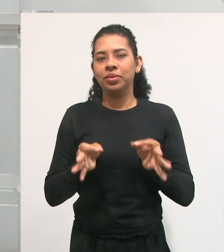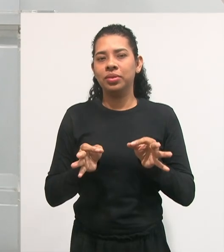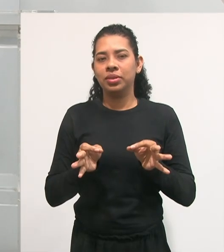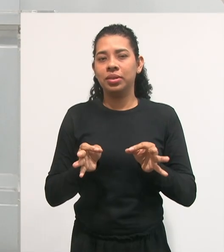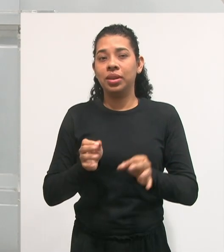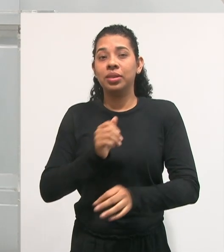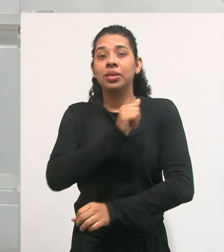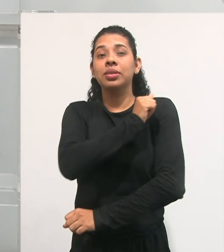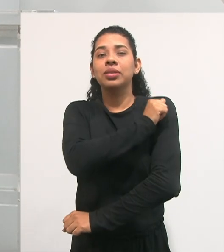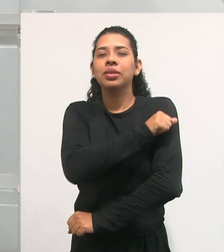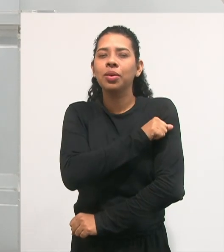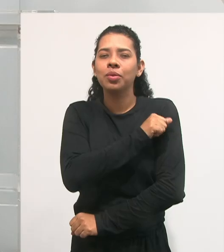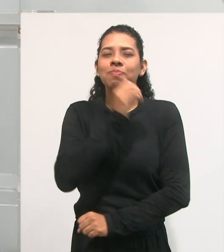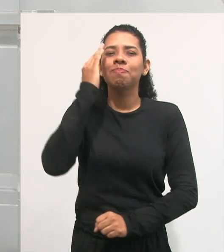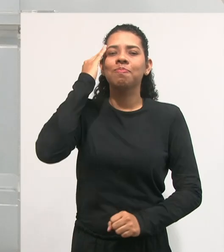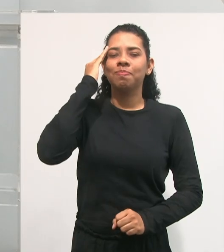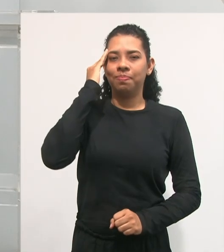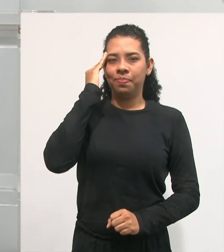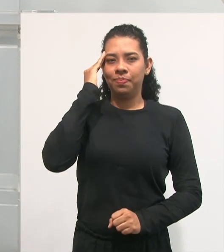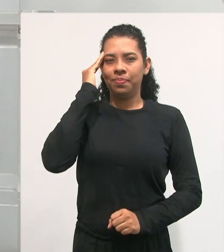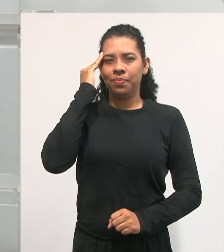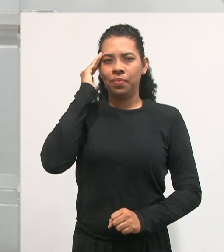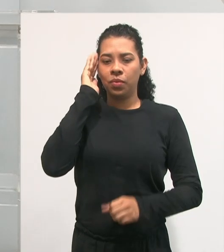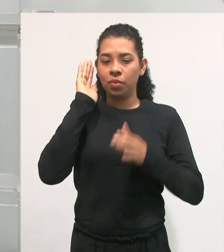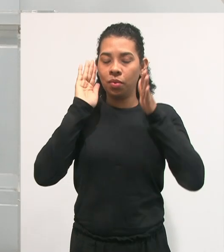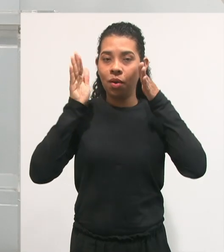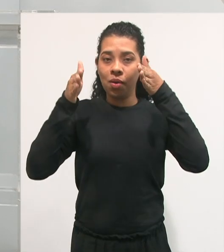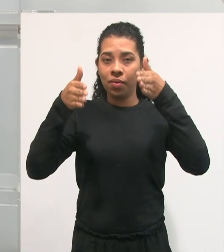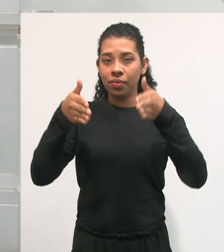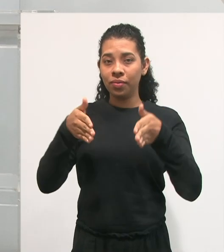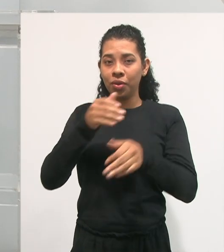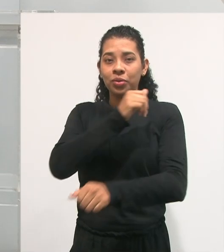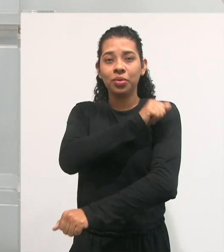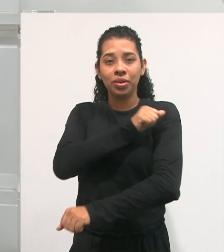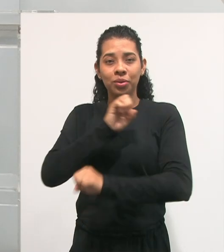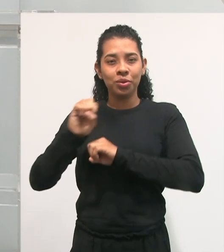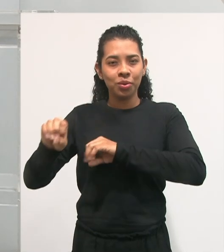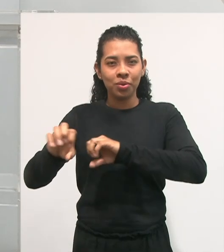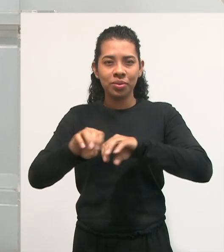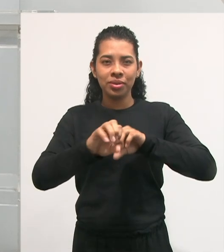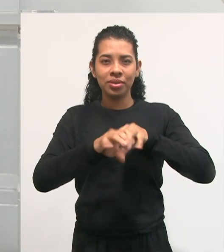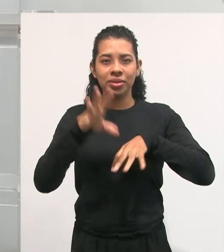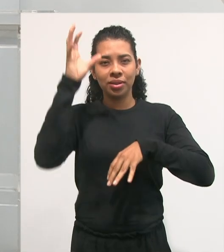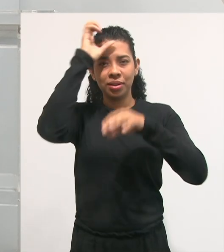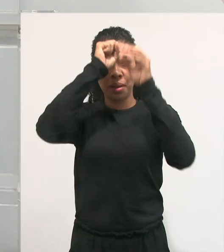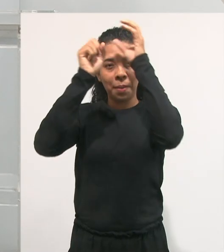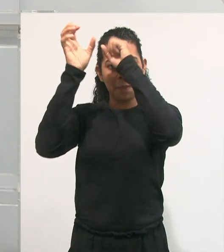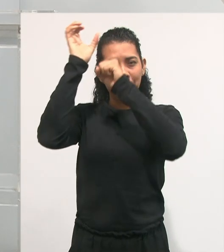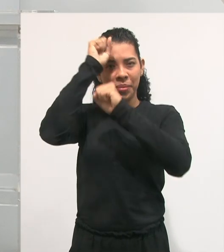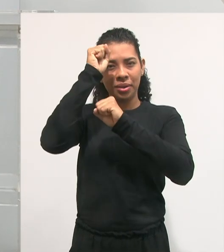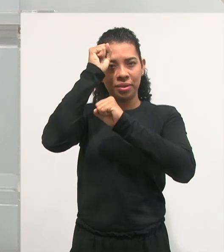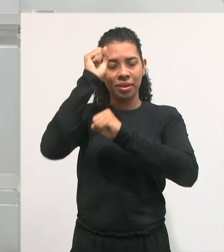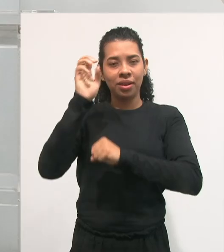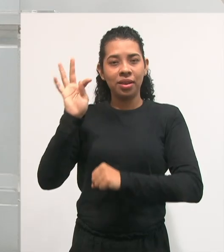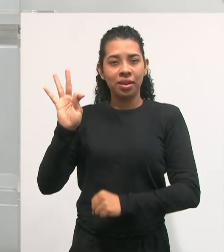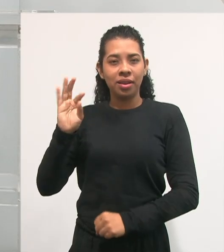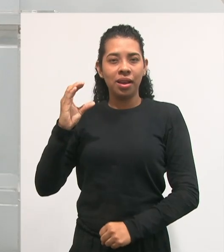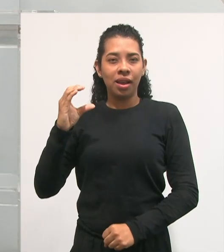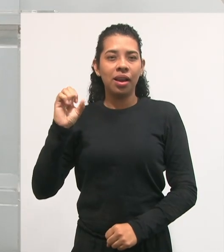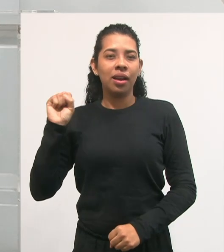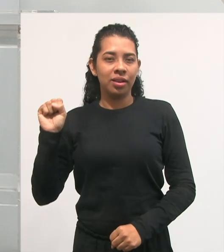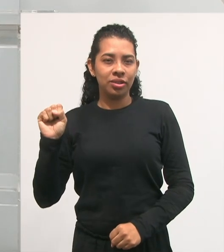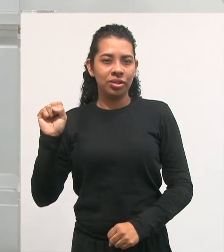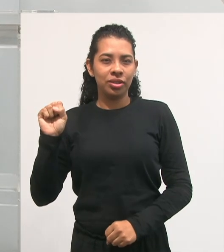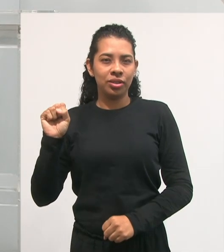colocado como um elemento importante, né, essencial no processo de ensino-aprendizagem. E as TICs, elas auxiliam bastante